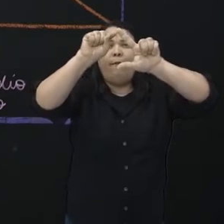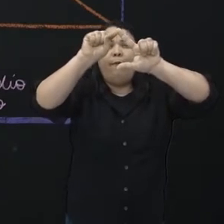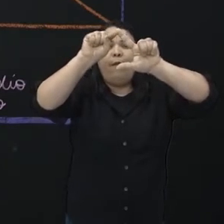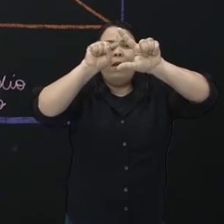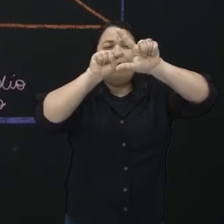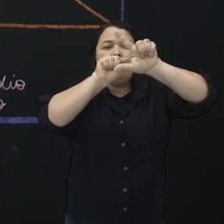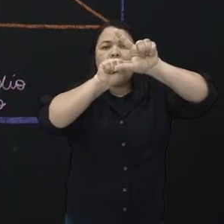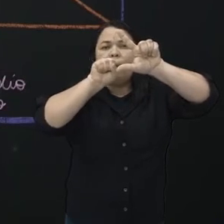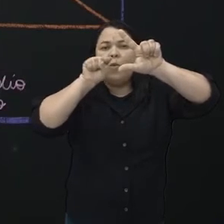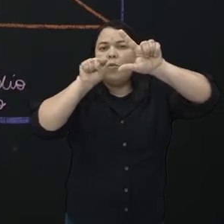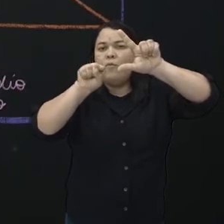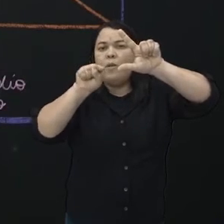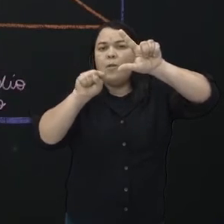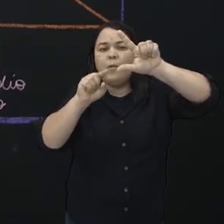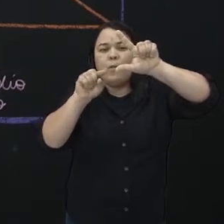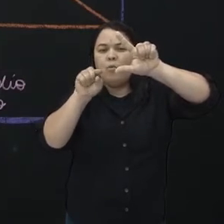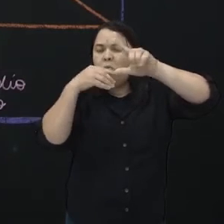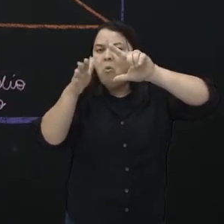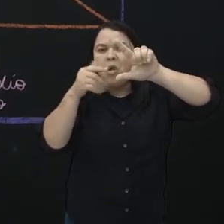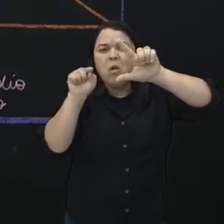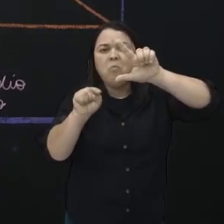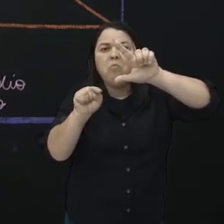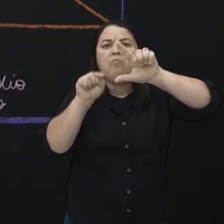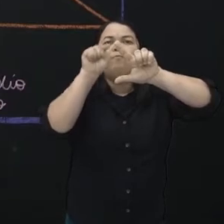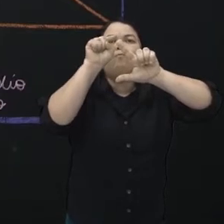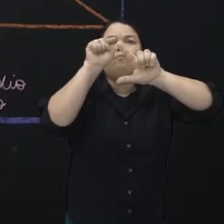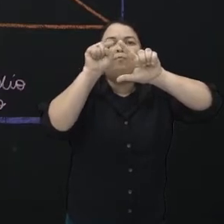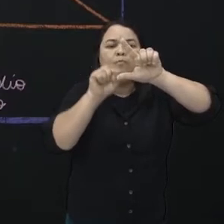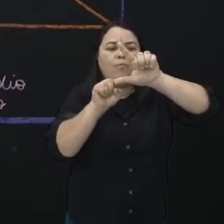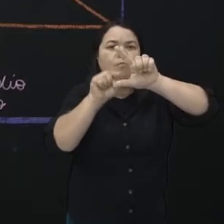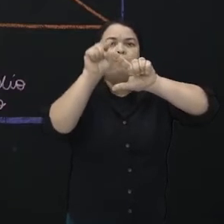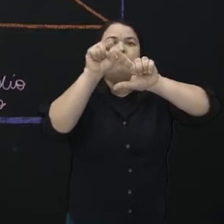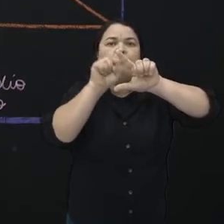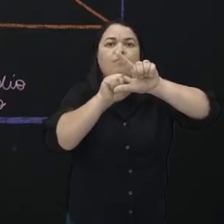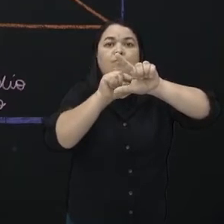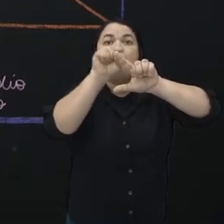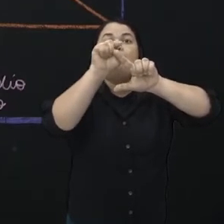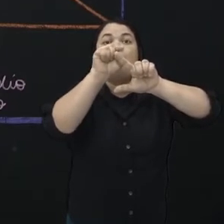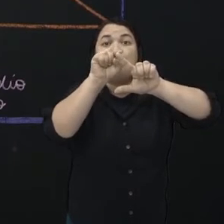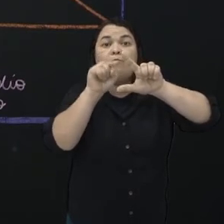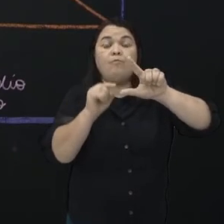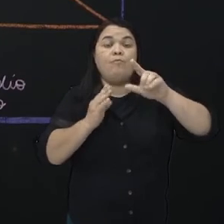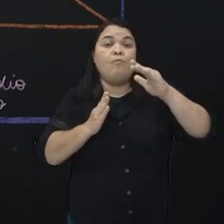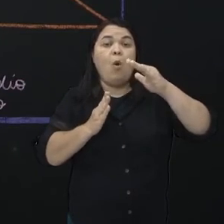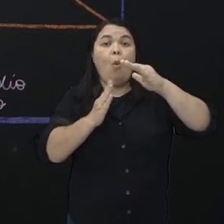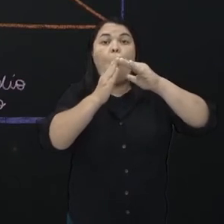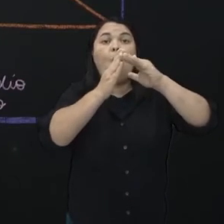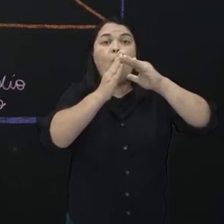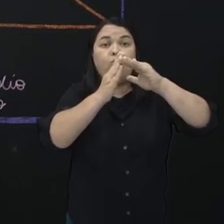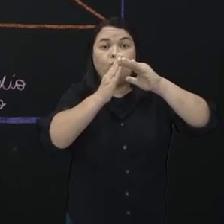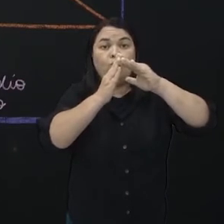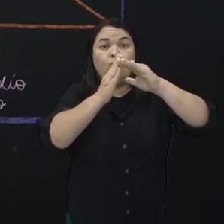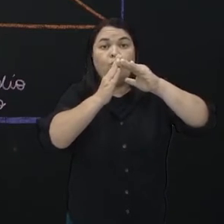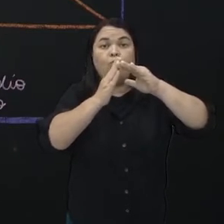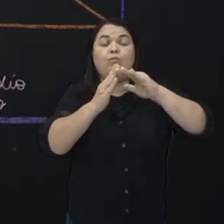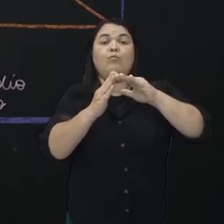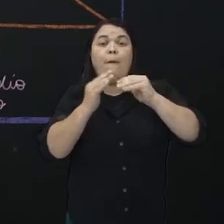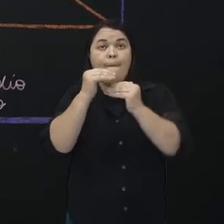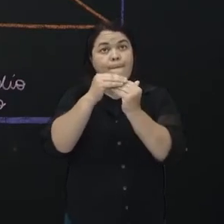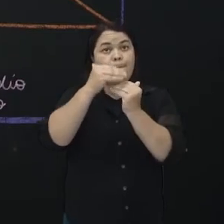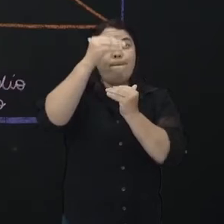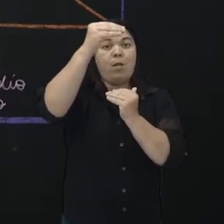sevianas. Além disso, nós vimos também a definição de seviana, que é um segmento de reta que sai de